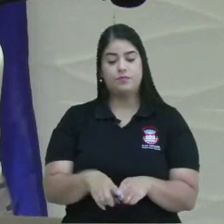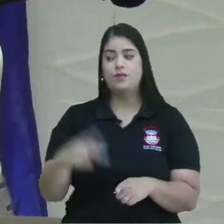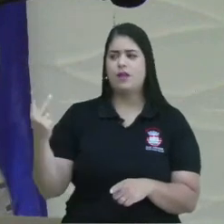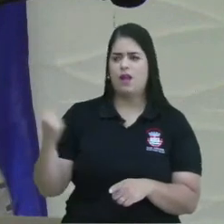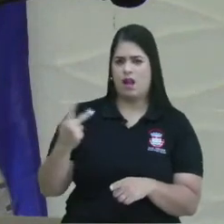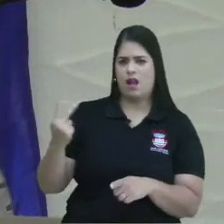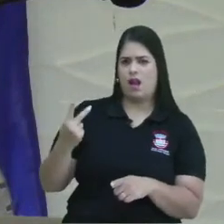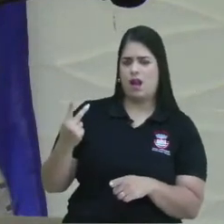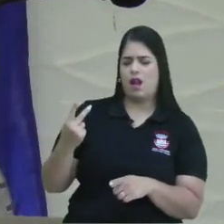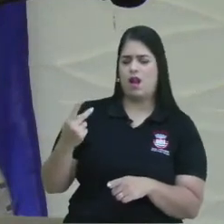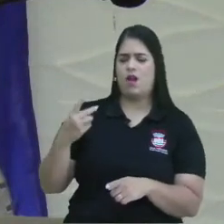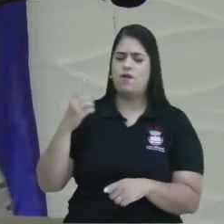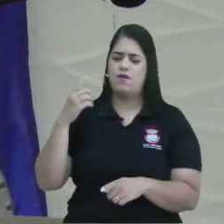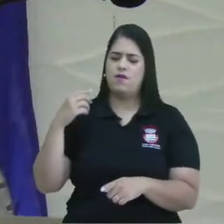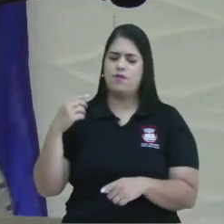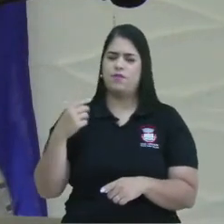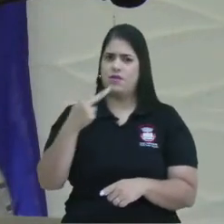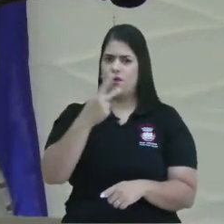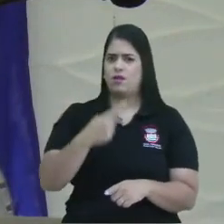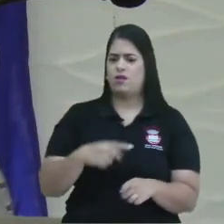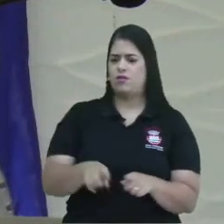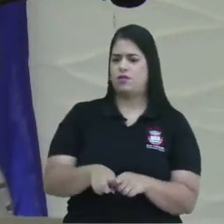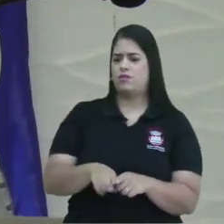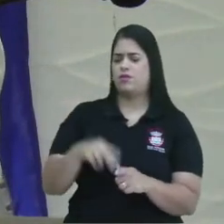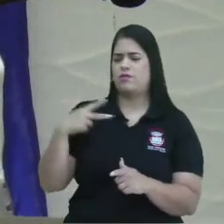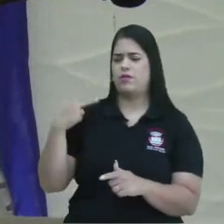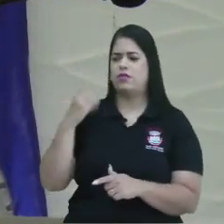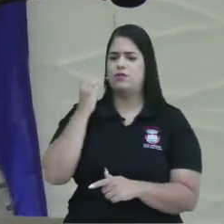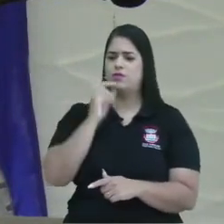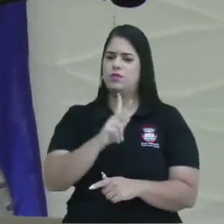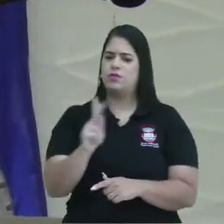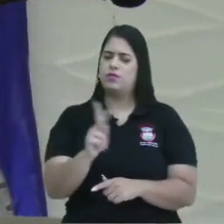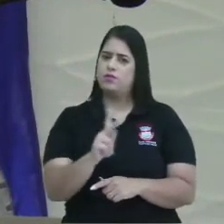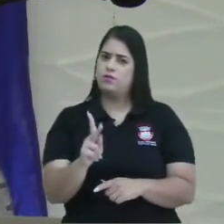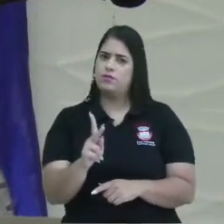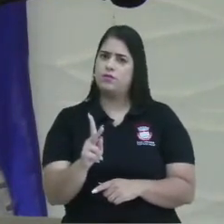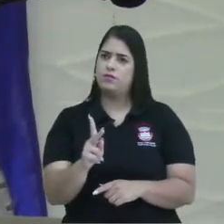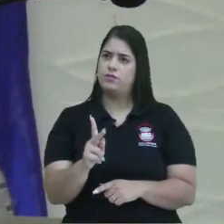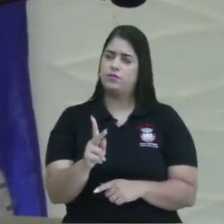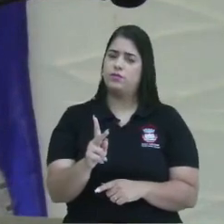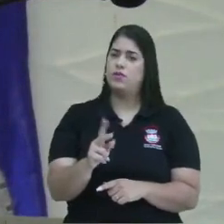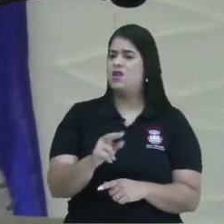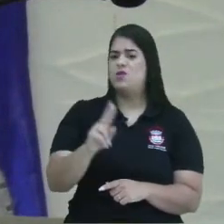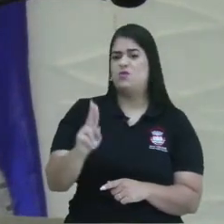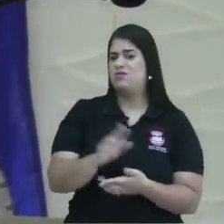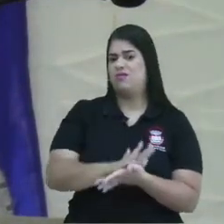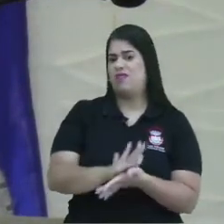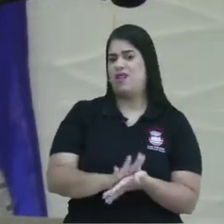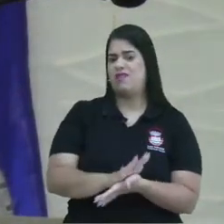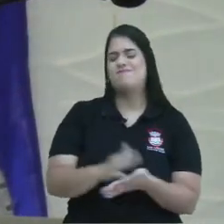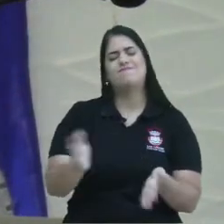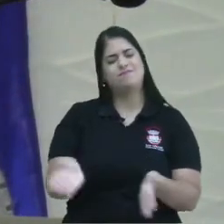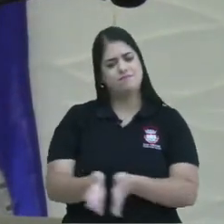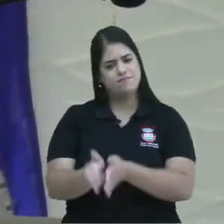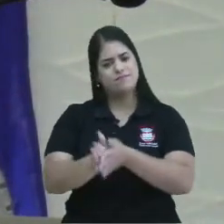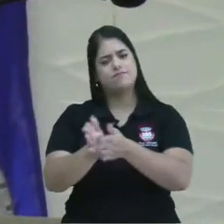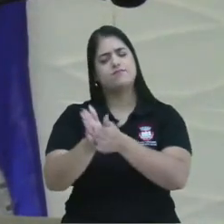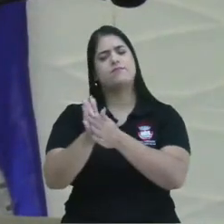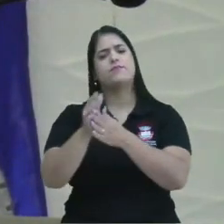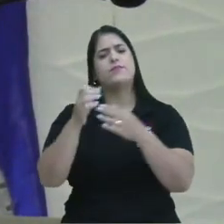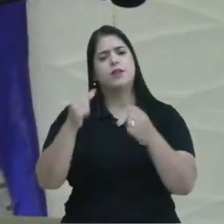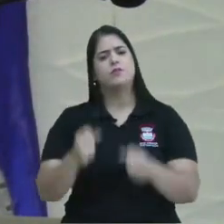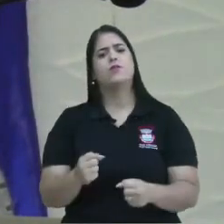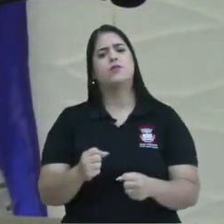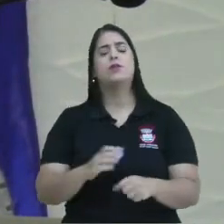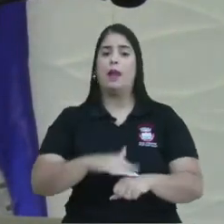Diogo não pegamos o trator para arar a terra. Então, parabenizo o vereador, ele só pôde arar mais